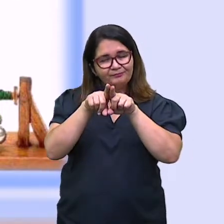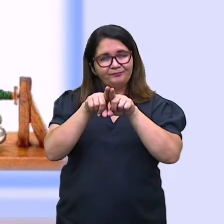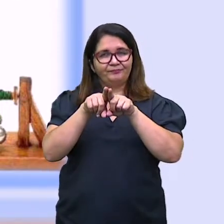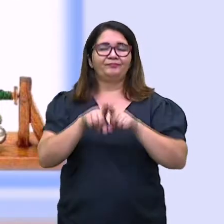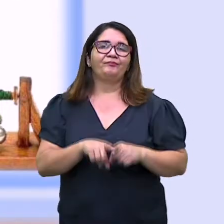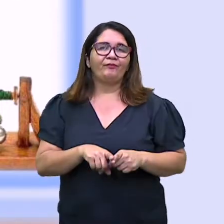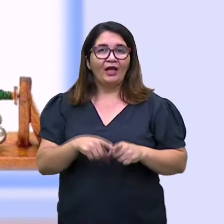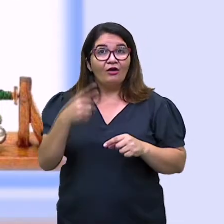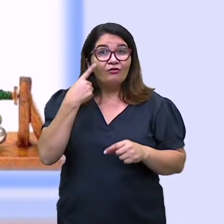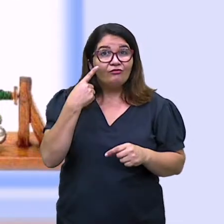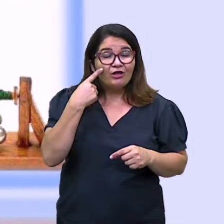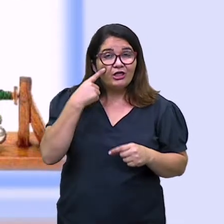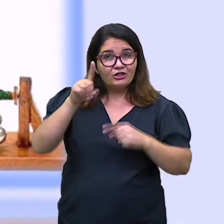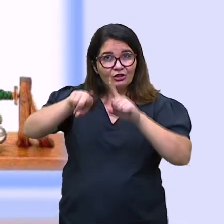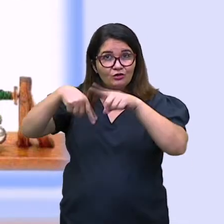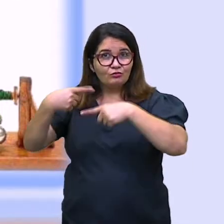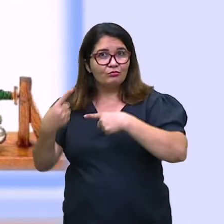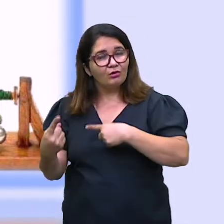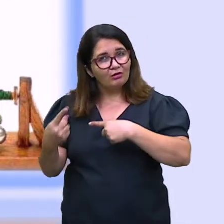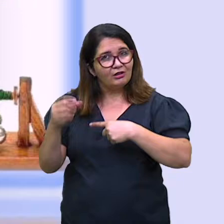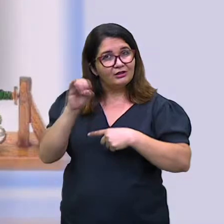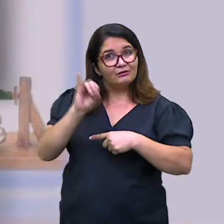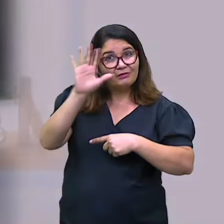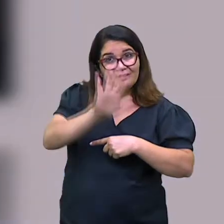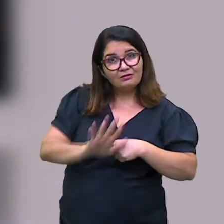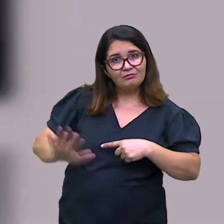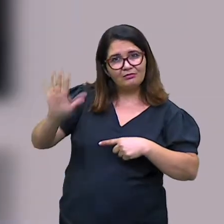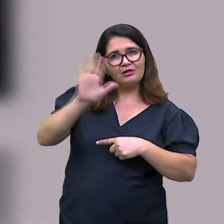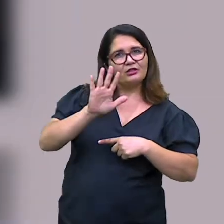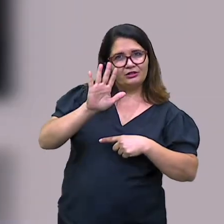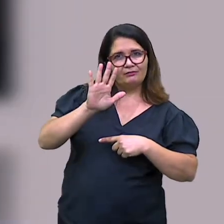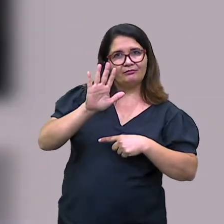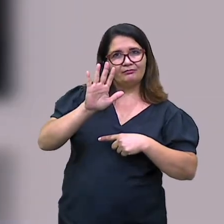ver no nosso próximo slide do que mais a gente falou.